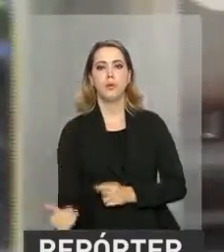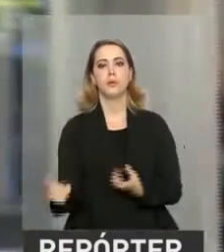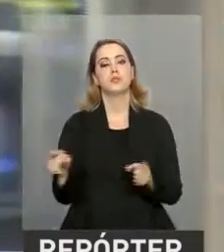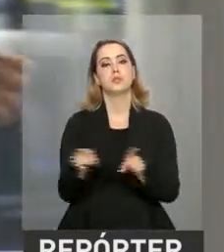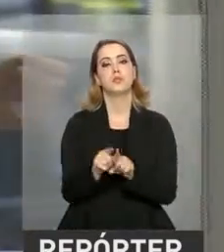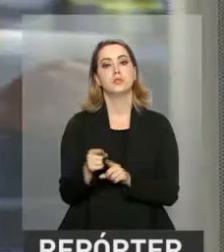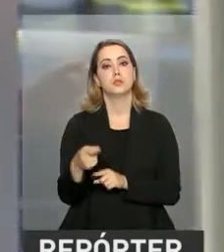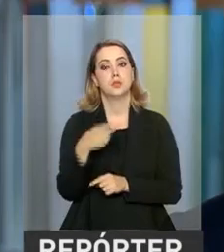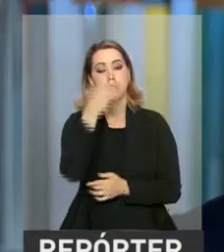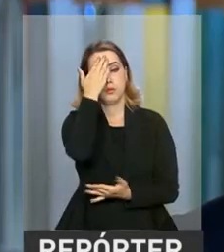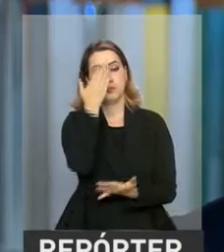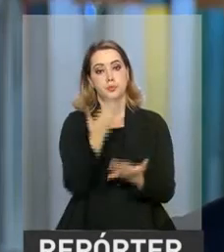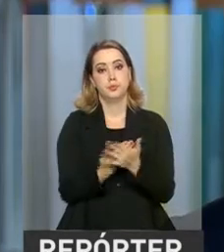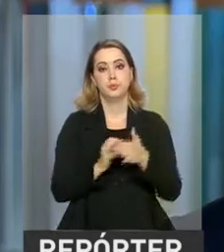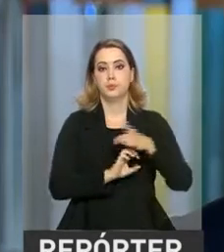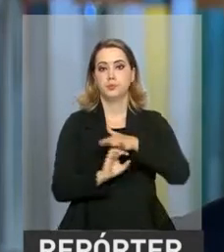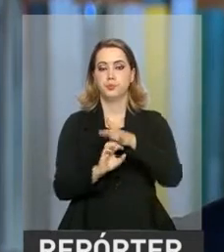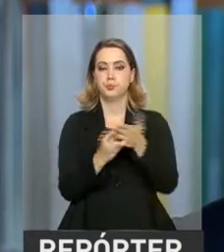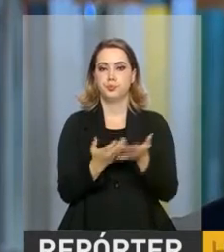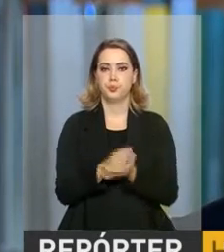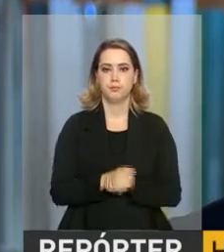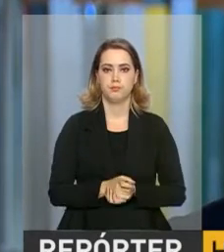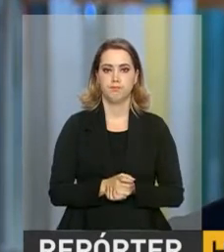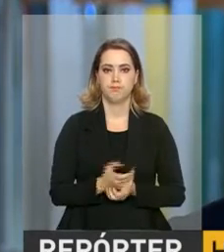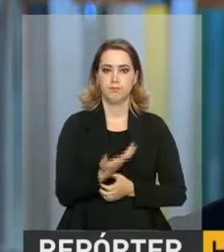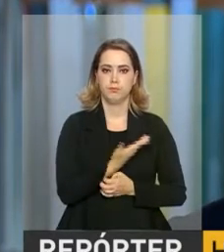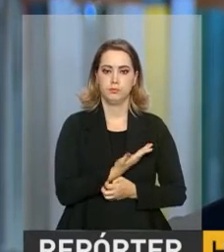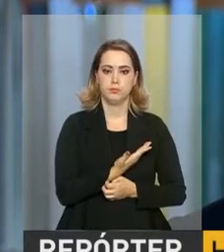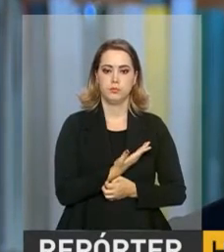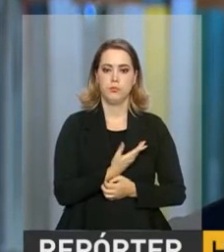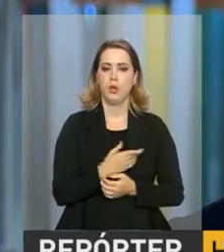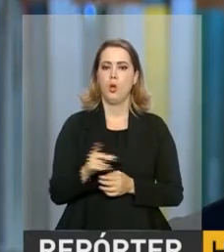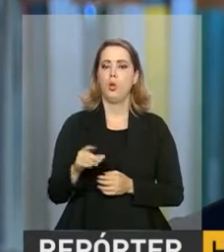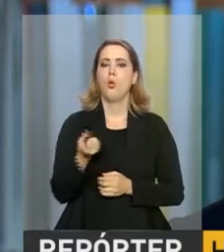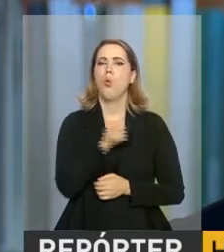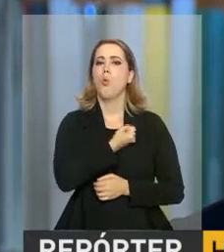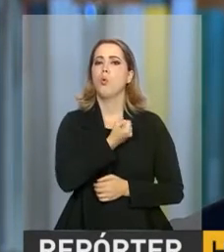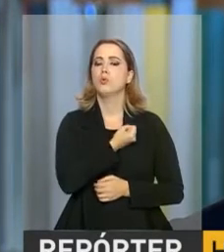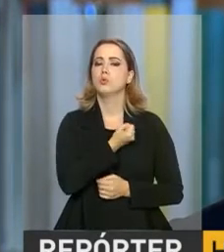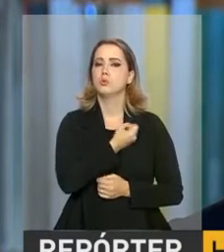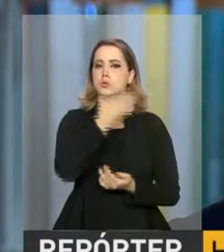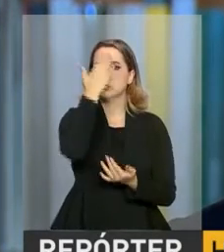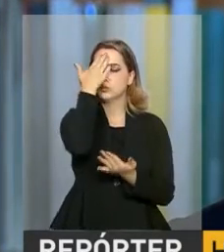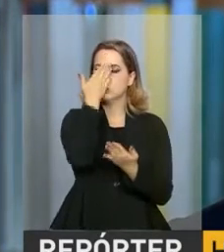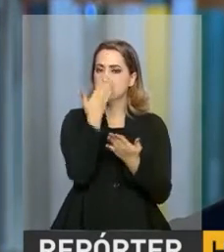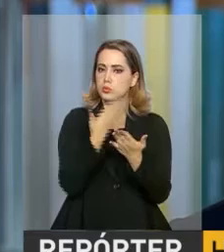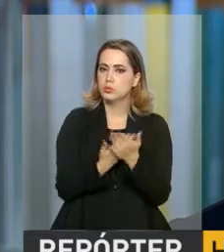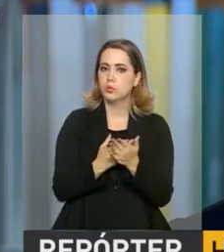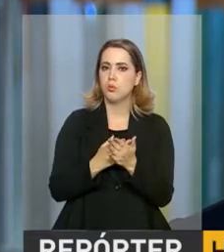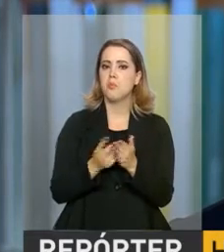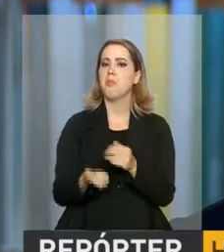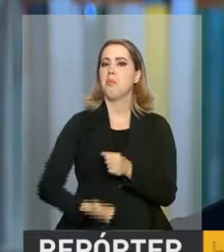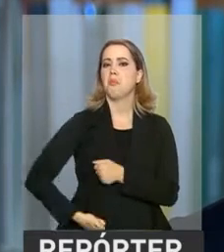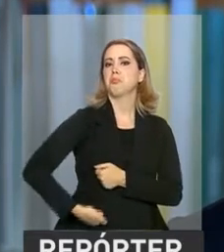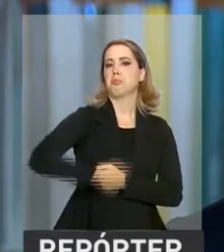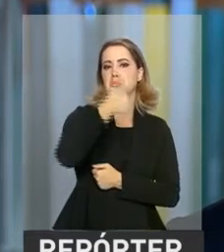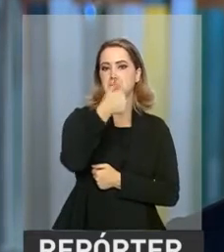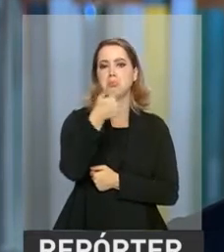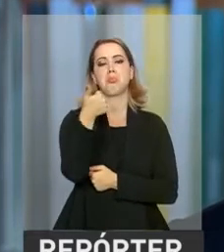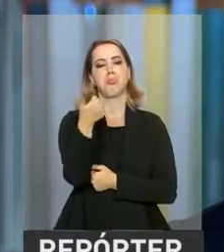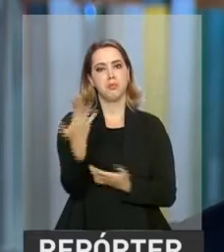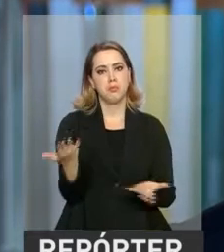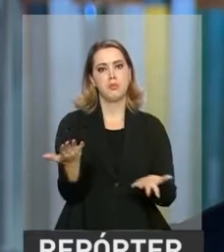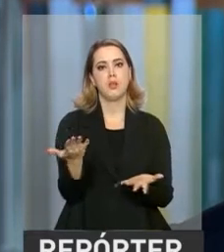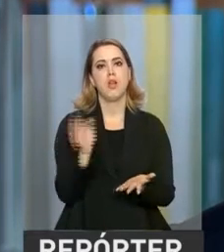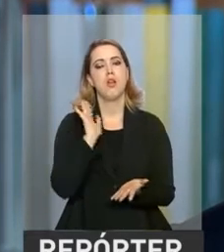reagindo os índices de confiança começam a melhorar de forma impressionante e